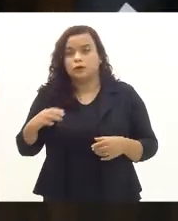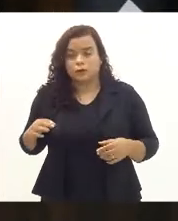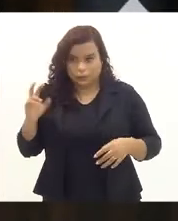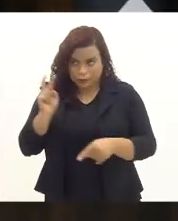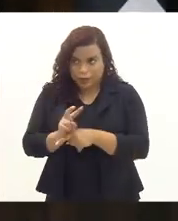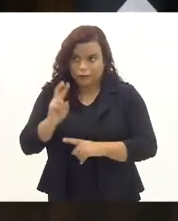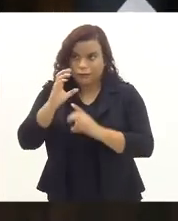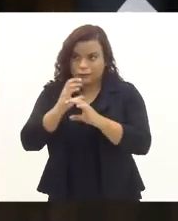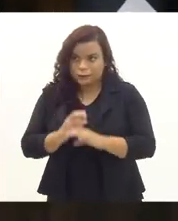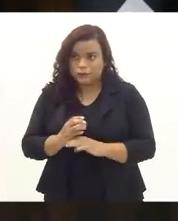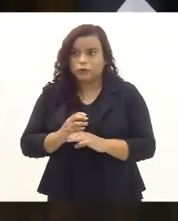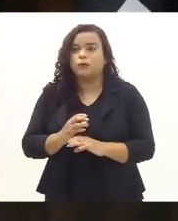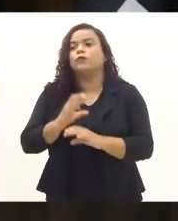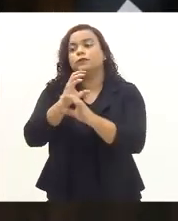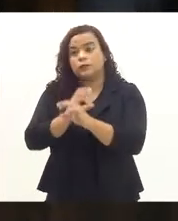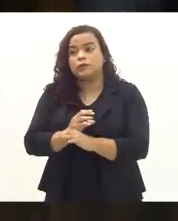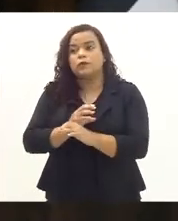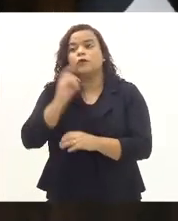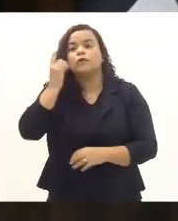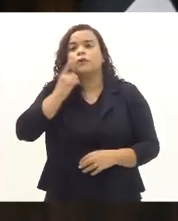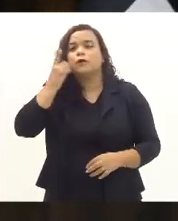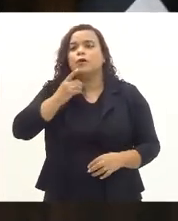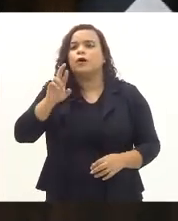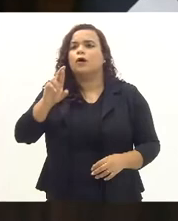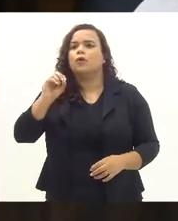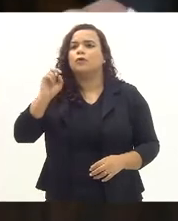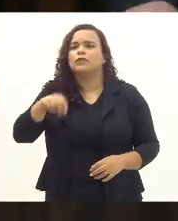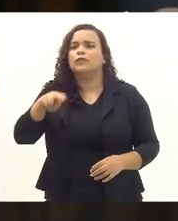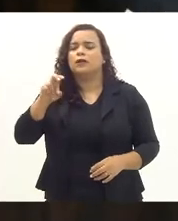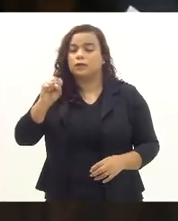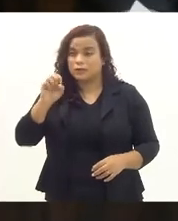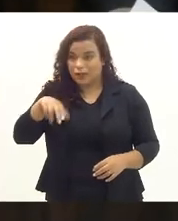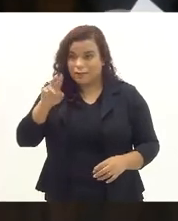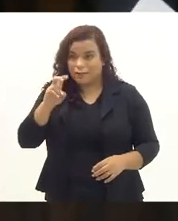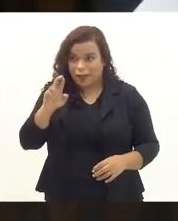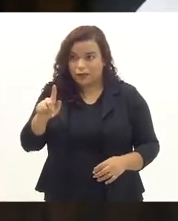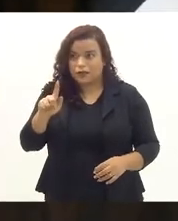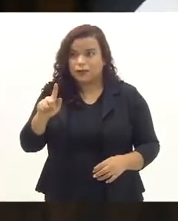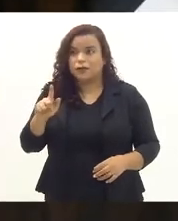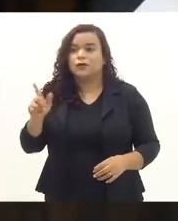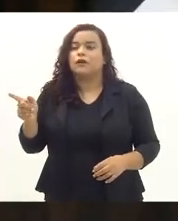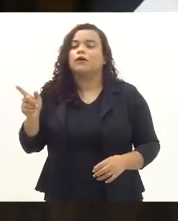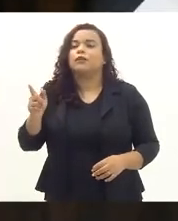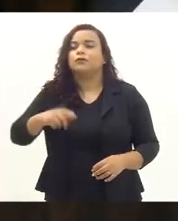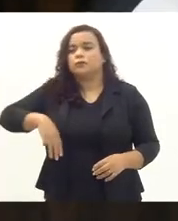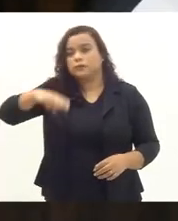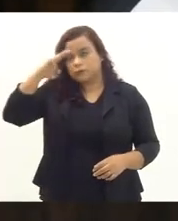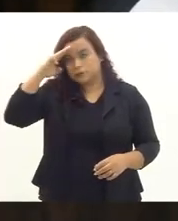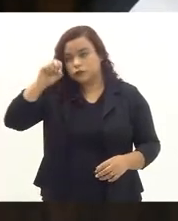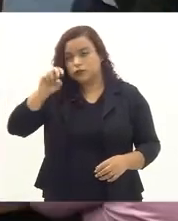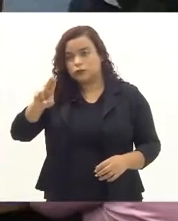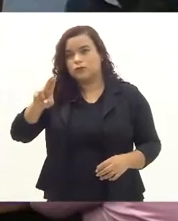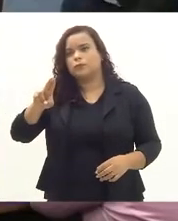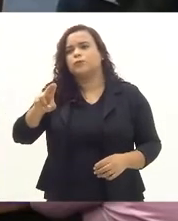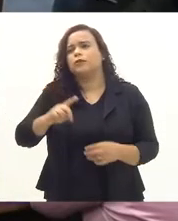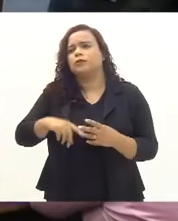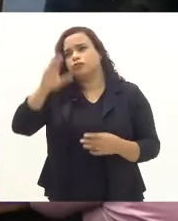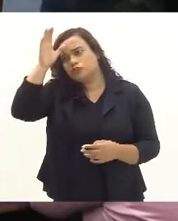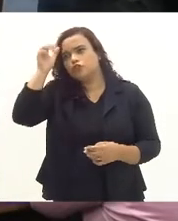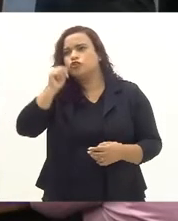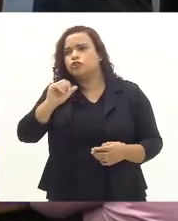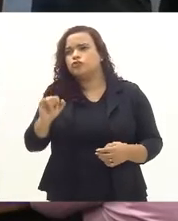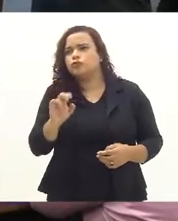rosenverg Reis Deputado rosenverg gritado Subtenente Bernardo e tá da tia Ju